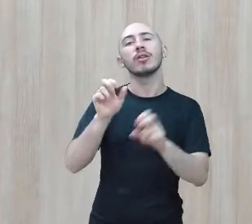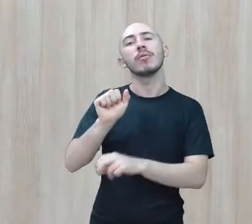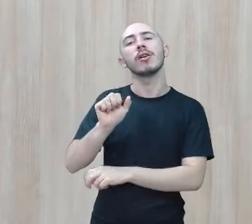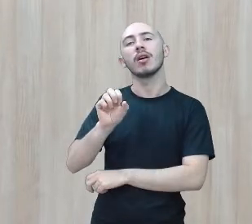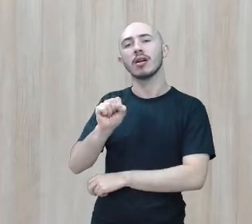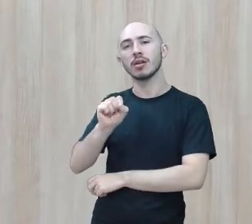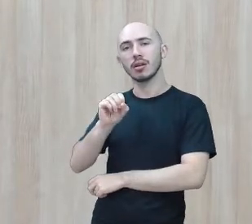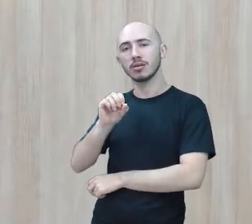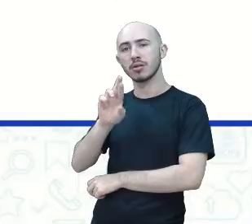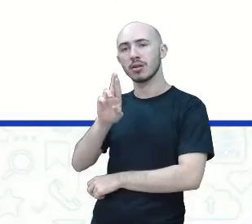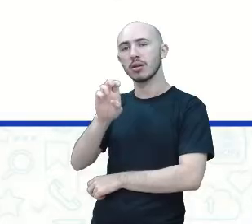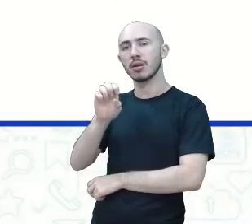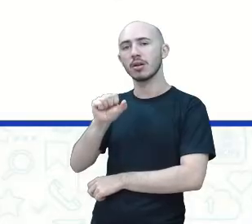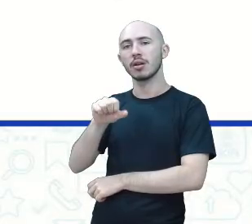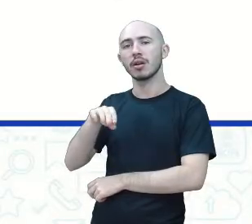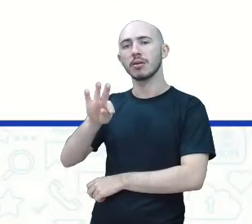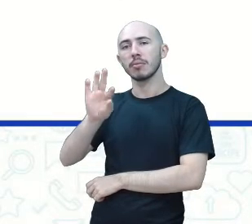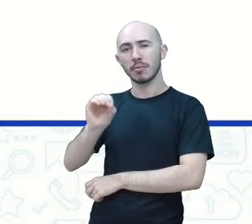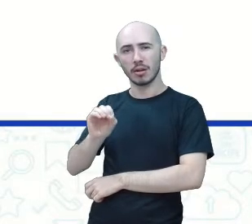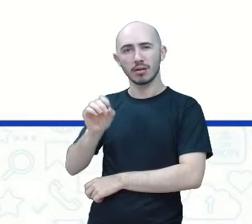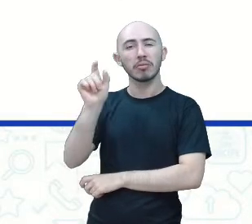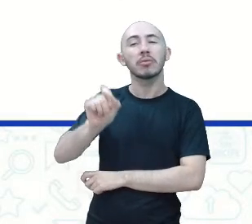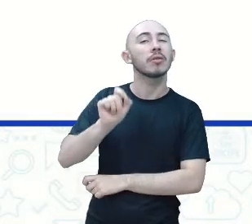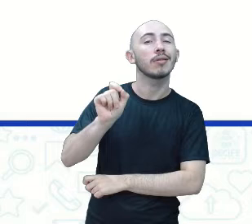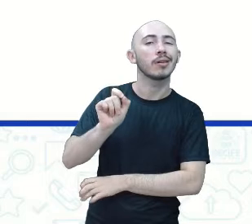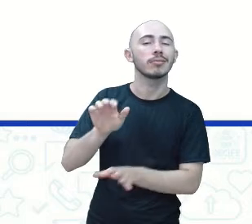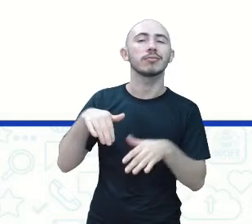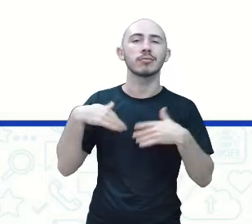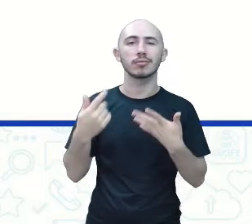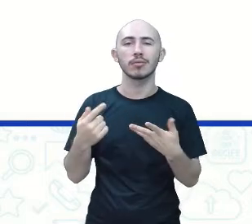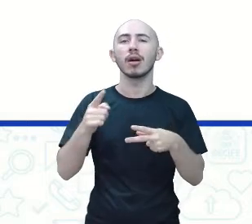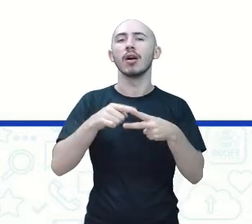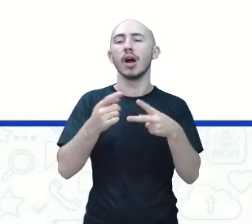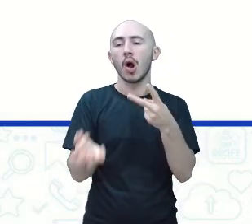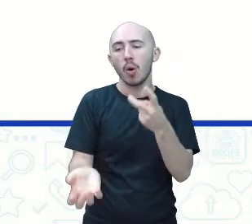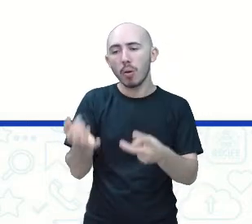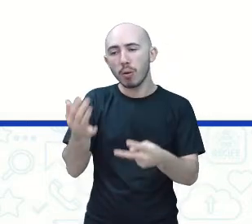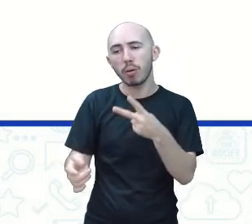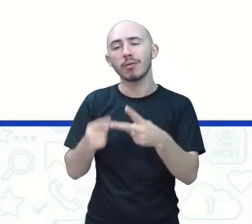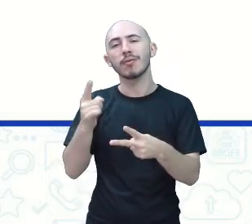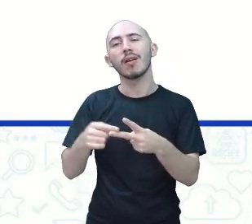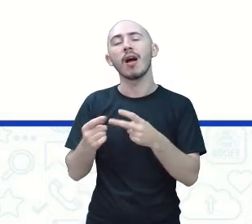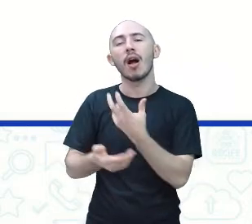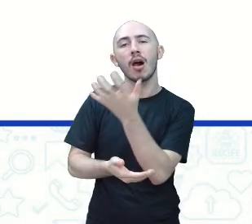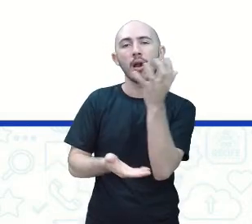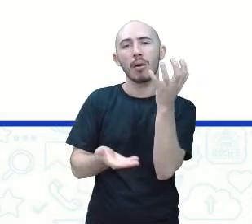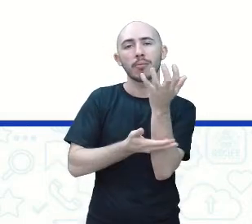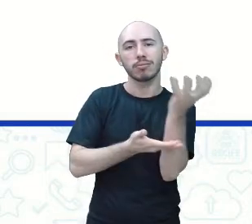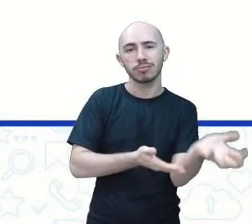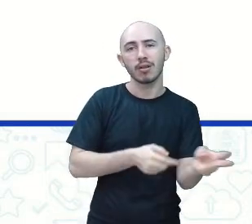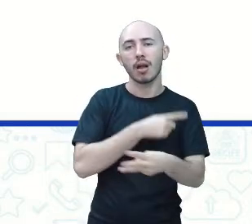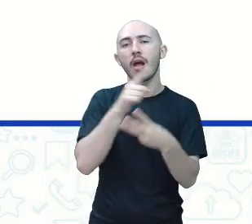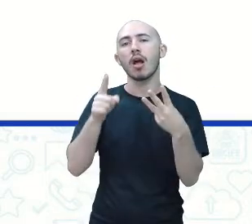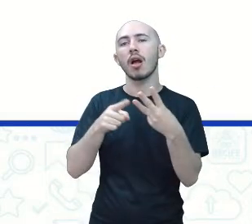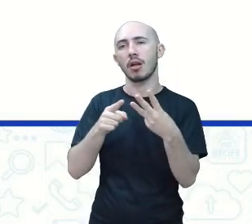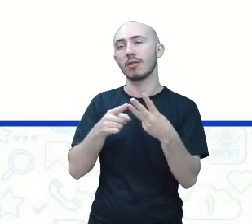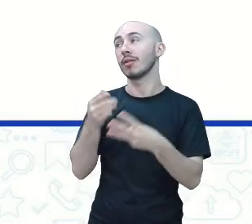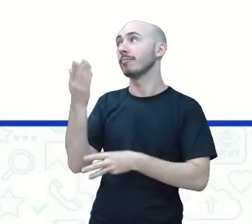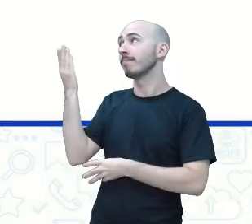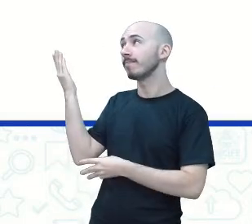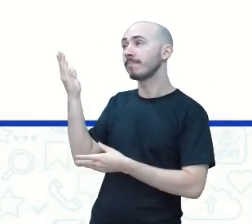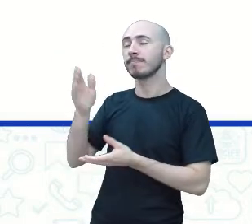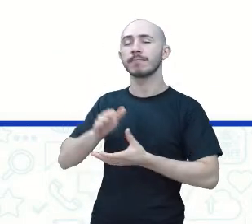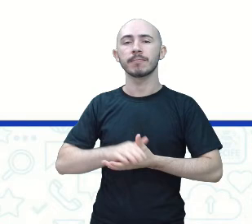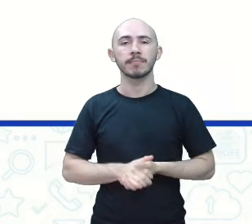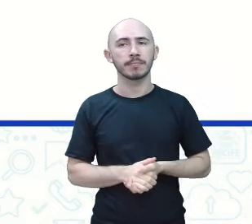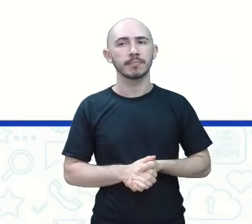que é o assoreamento? Então, falei de queimadas, falei de desmatamento e agora a gente vai falar de